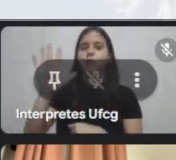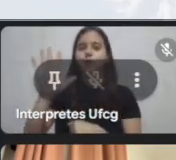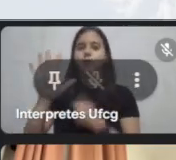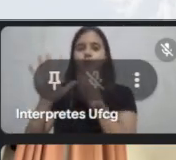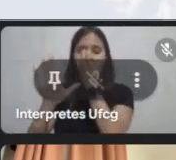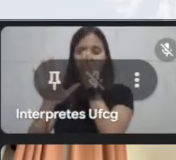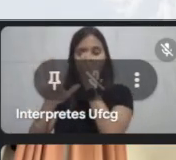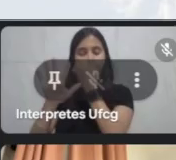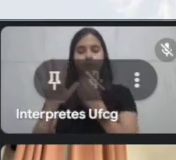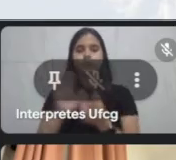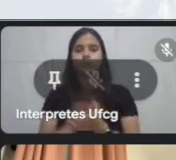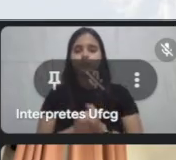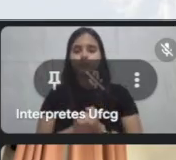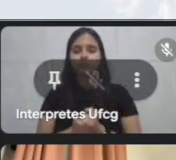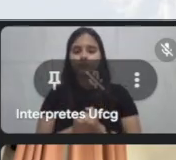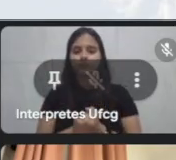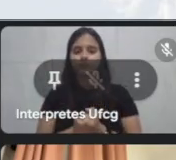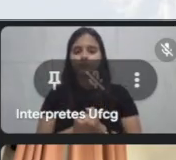Grande, UFCG.